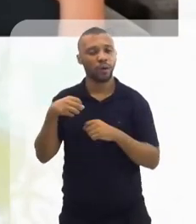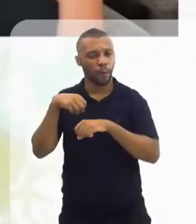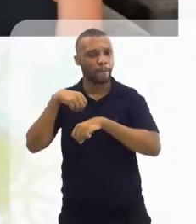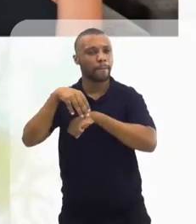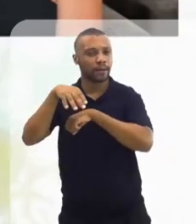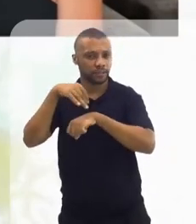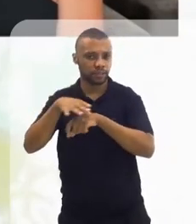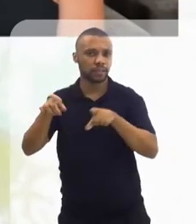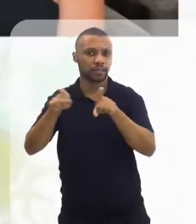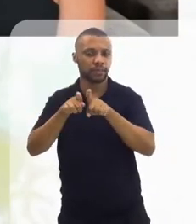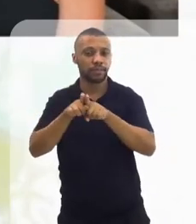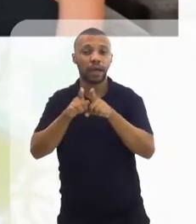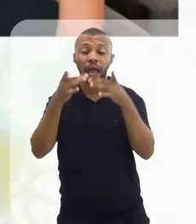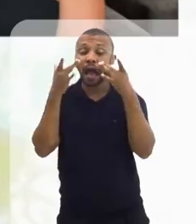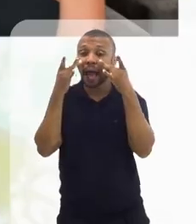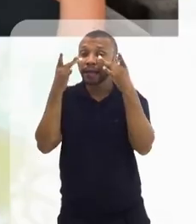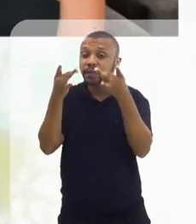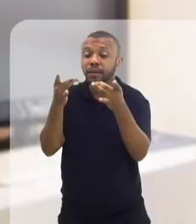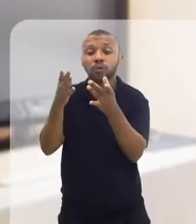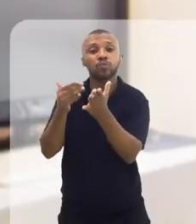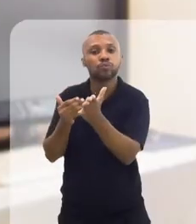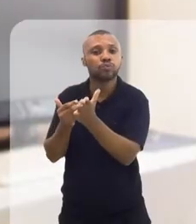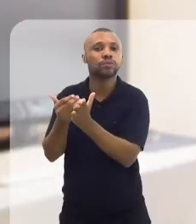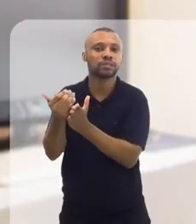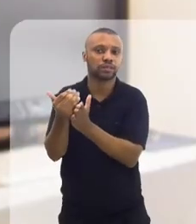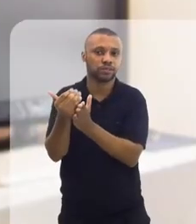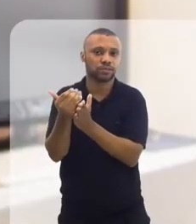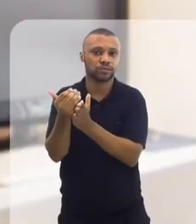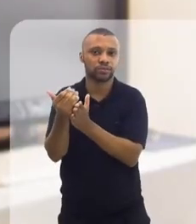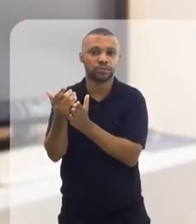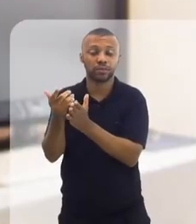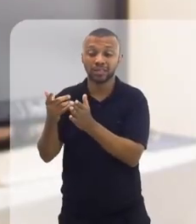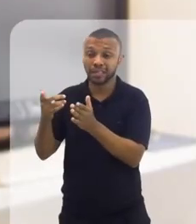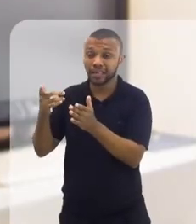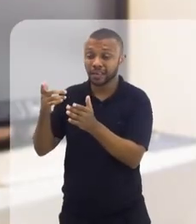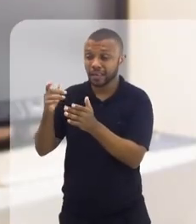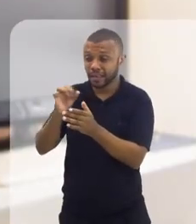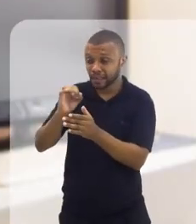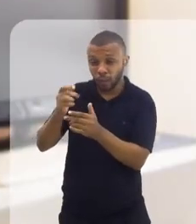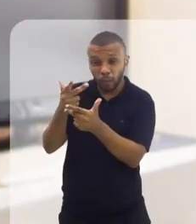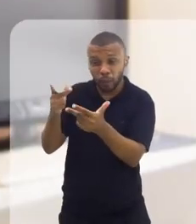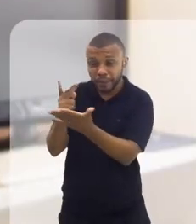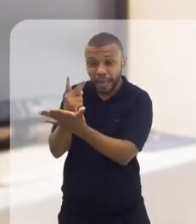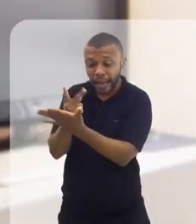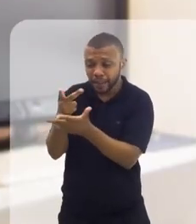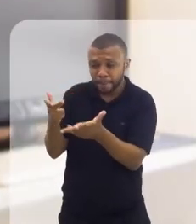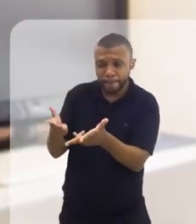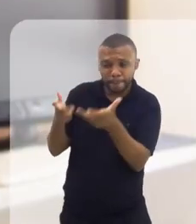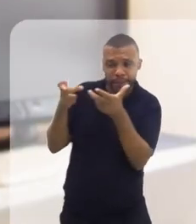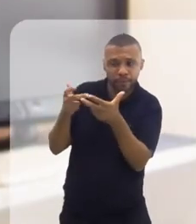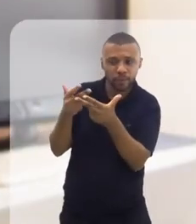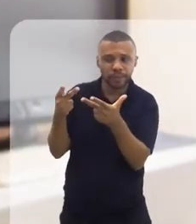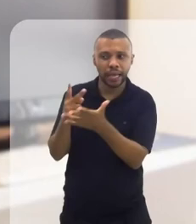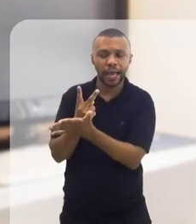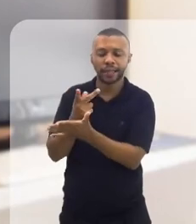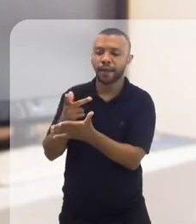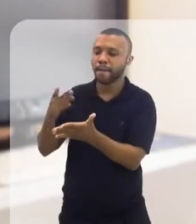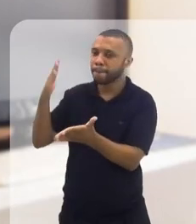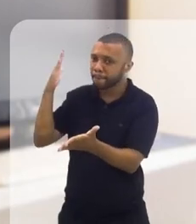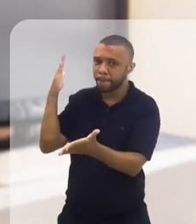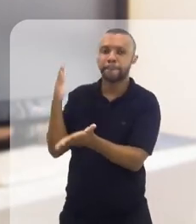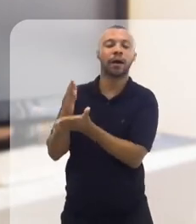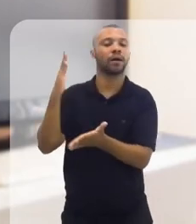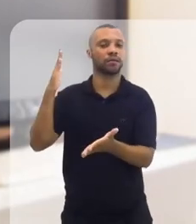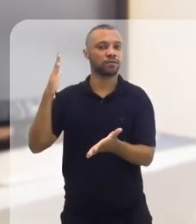Mas eu acho que também uma dica é prestar atenção logo no início, cortar pela raiz, né? Como perceber